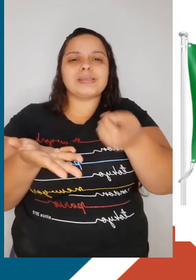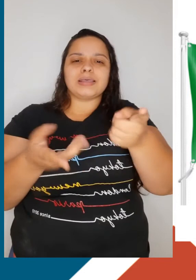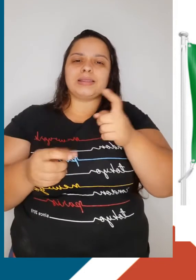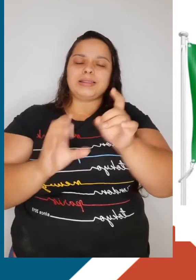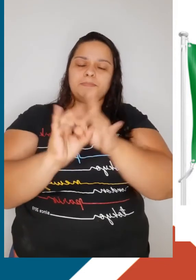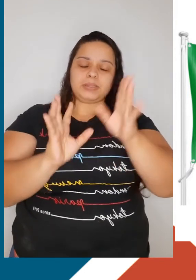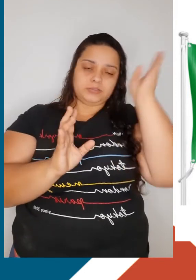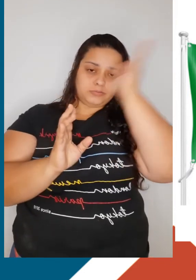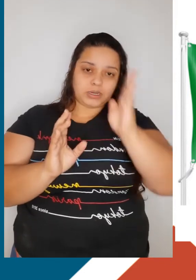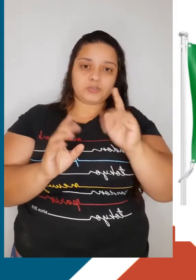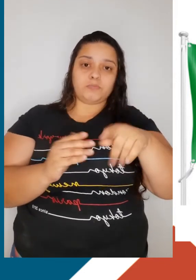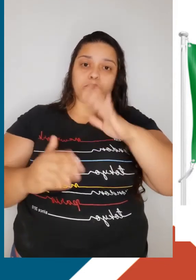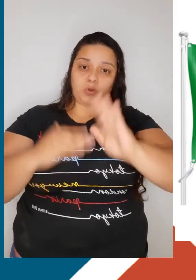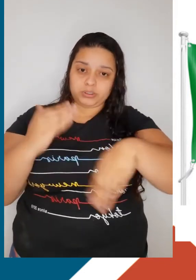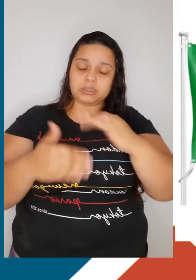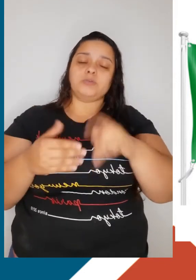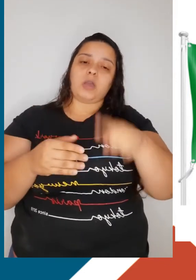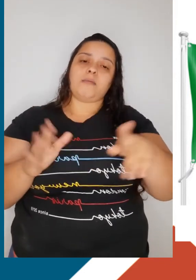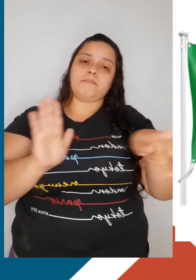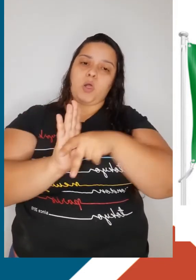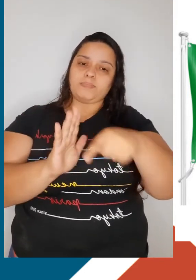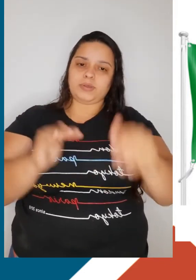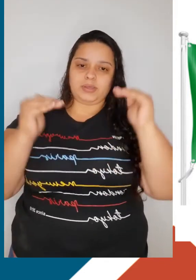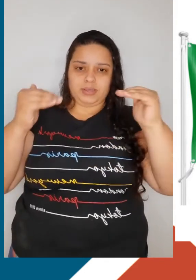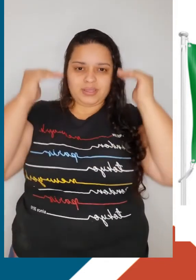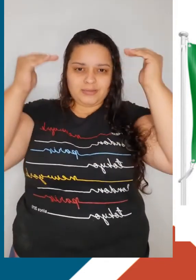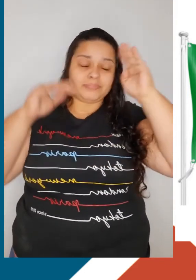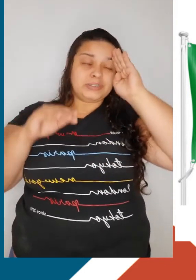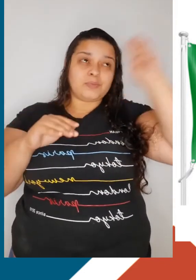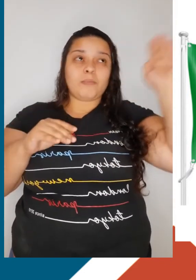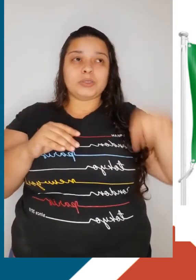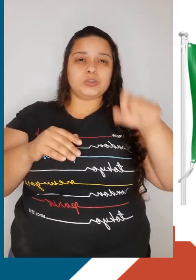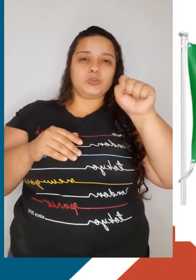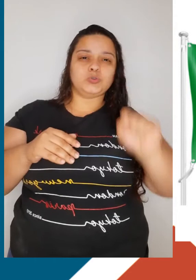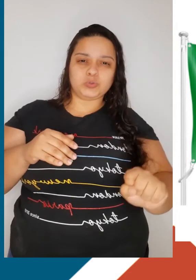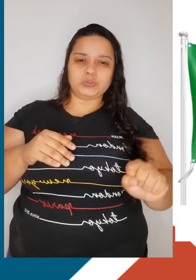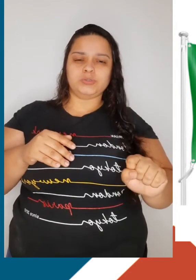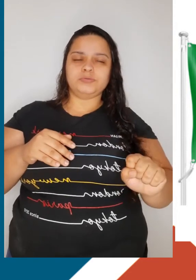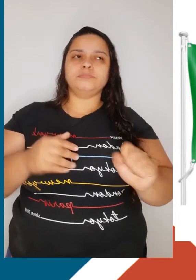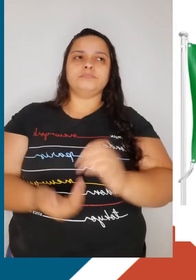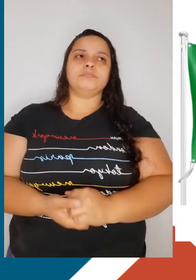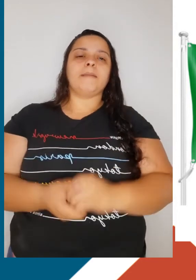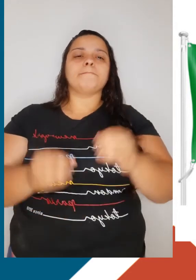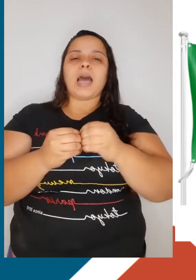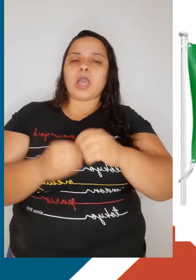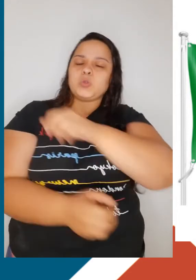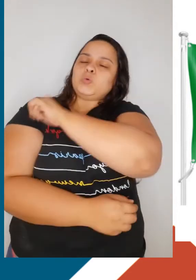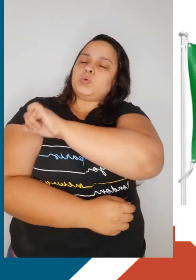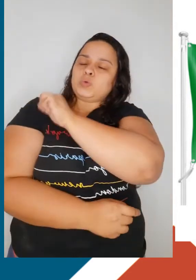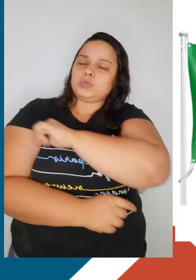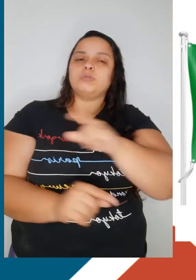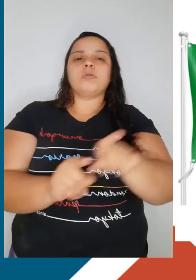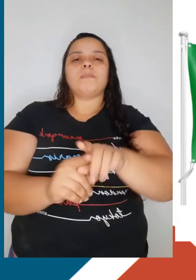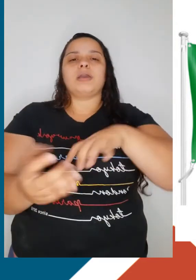Brasil. O processo de independência foi conduzido pelas elites, principalmente as do Centro-Sul, em torno da corte do Rio de